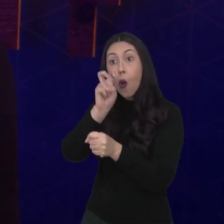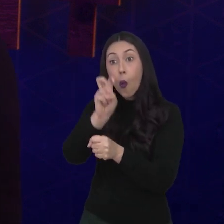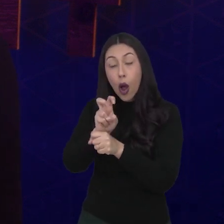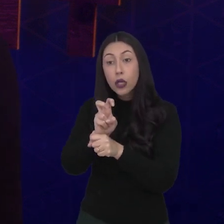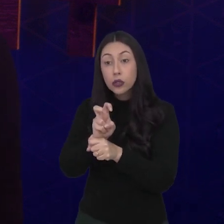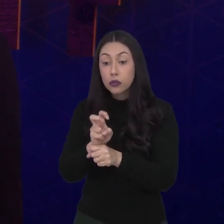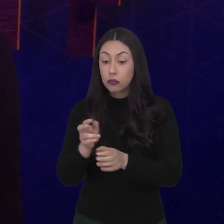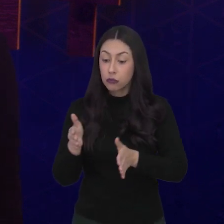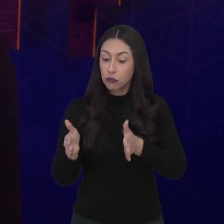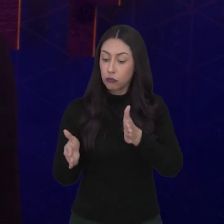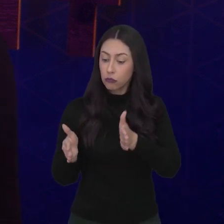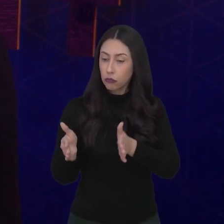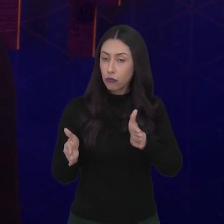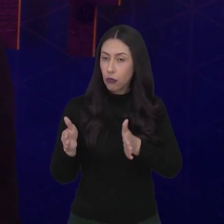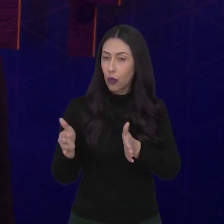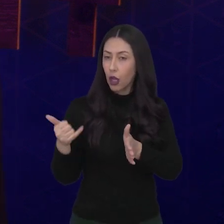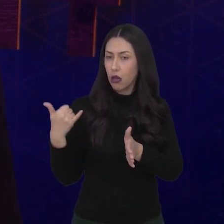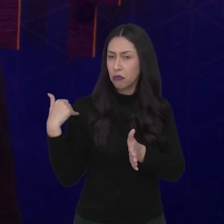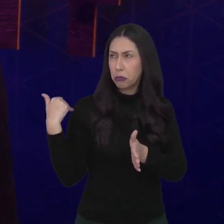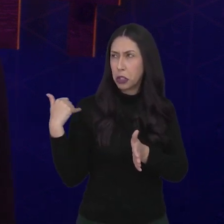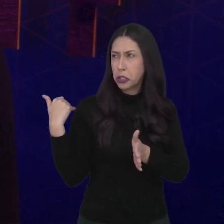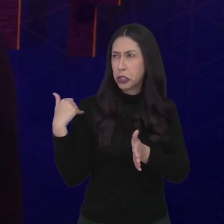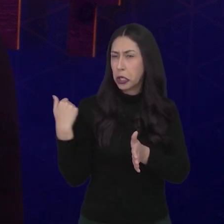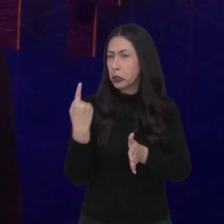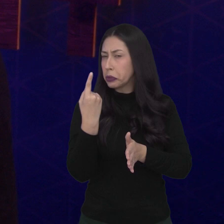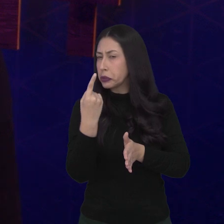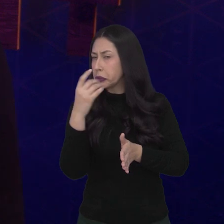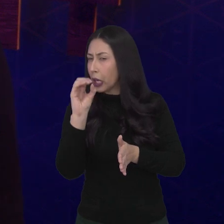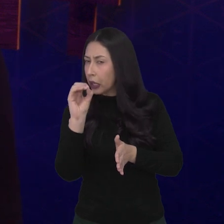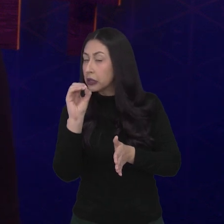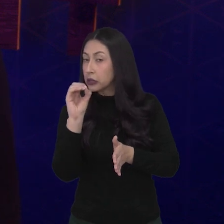5 anos depois, quando as crianças estavam aí perto